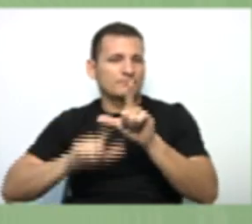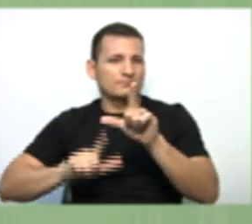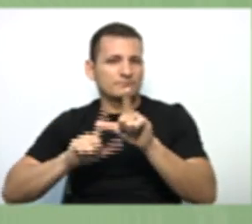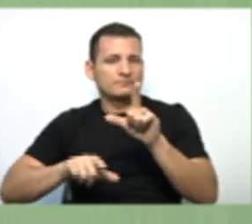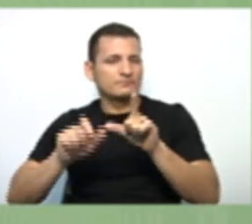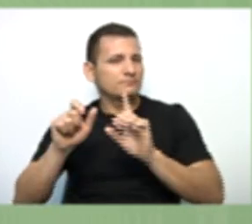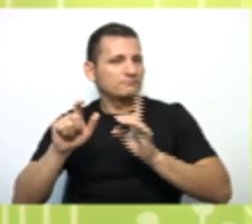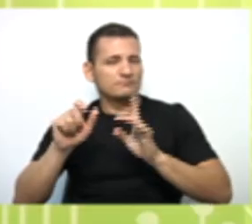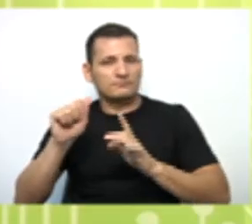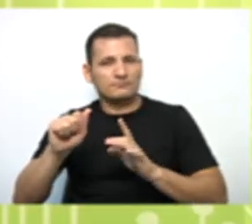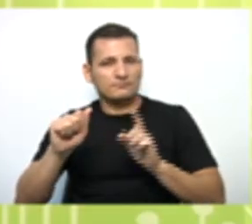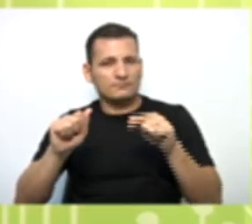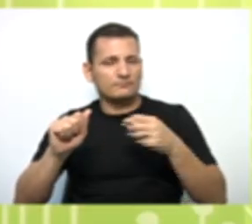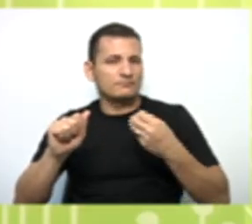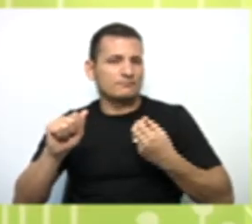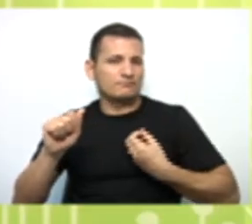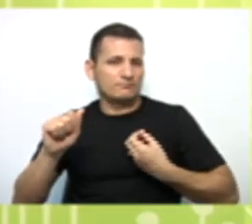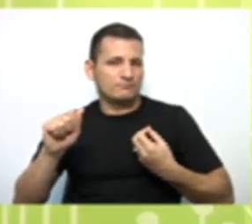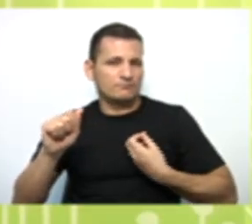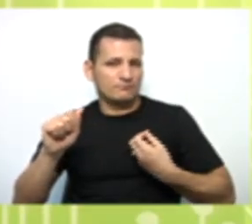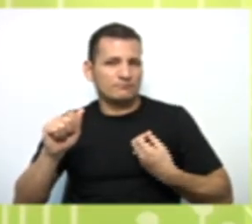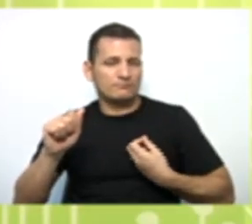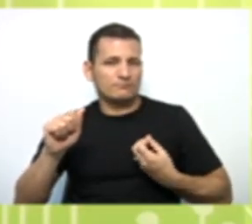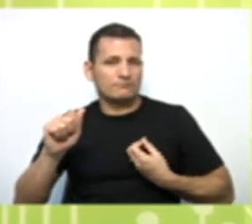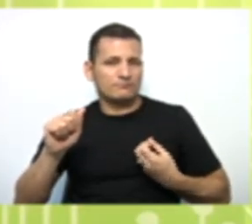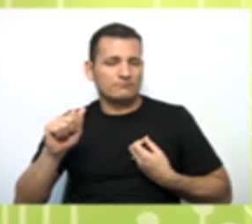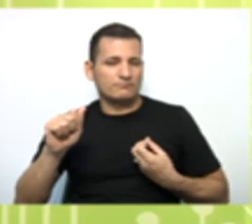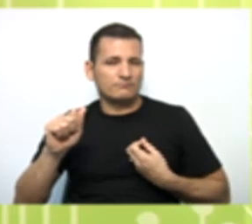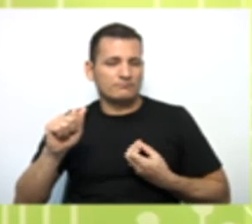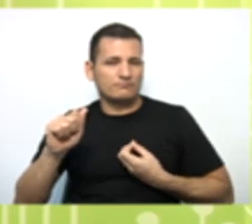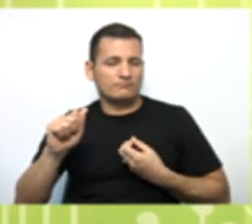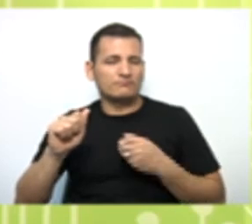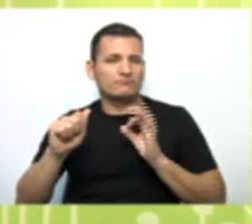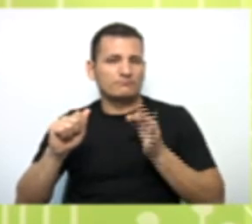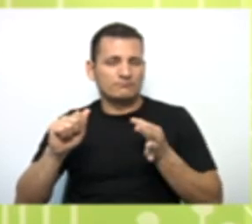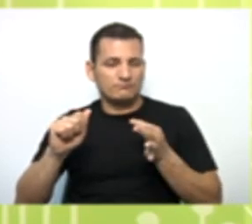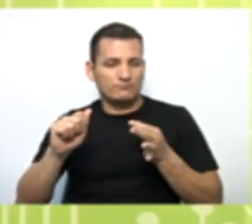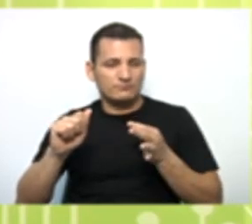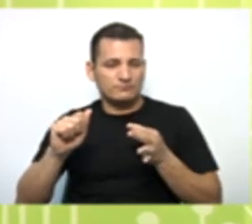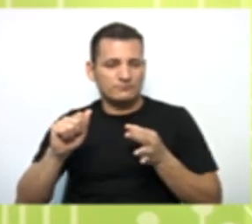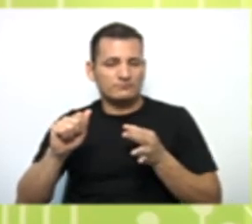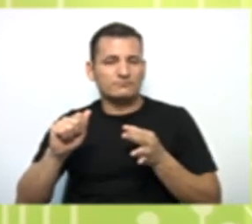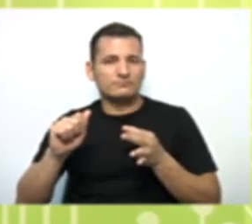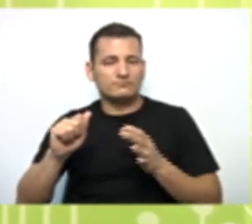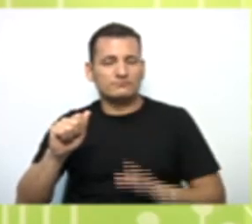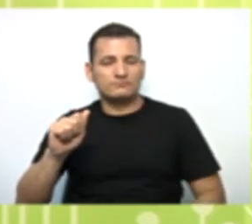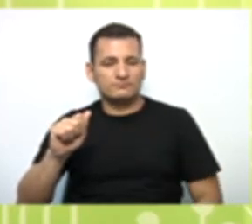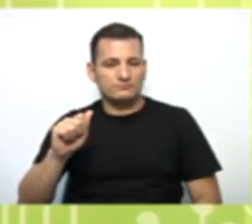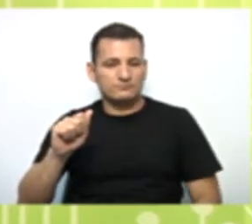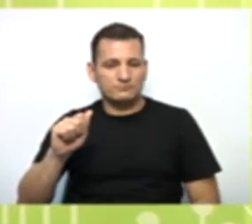número. Tá? É o número depois do 9 e antes do B.